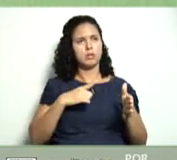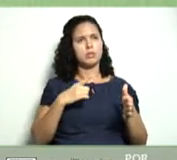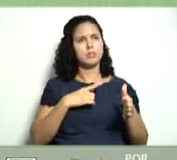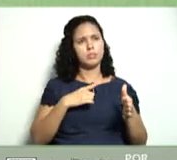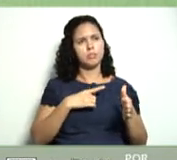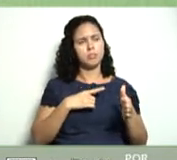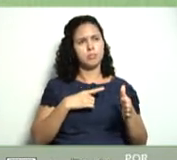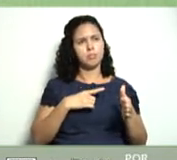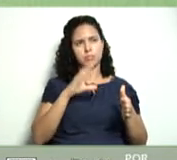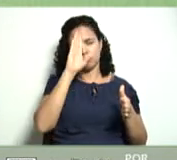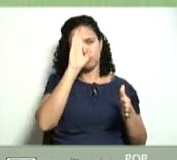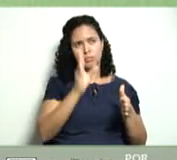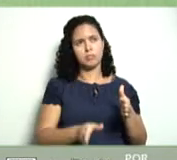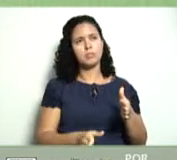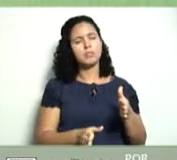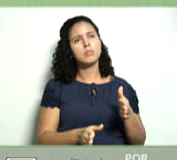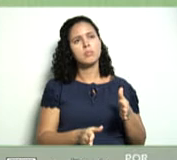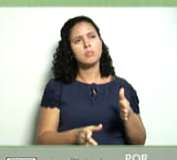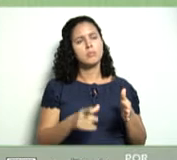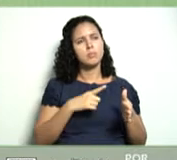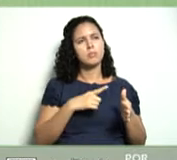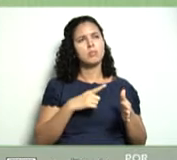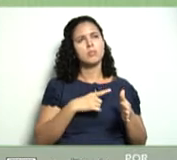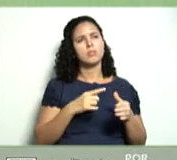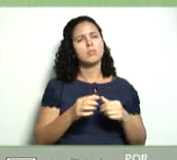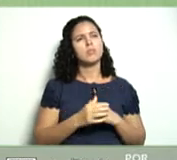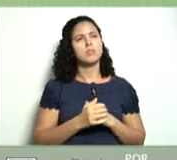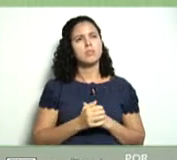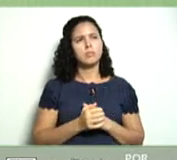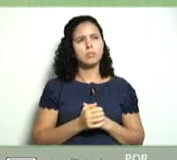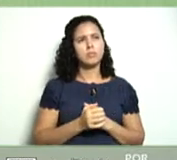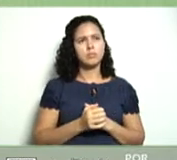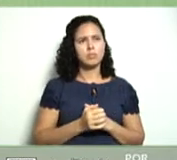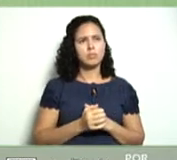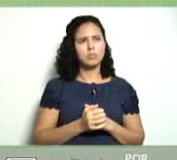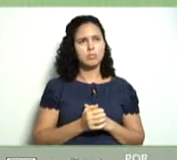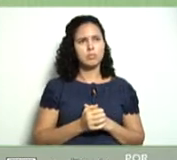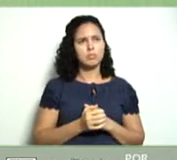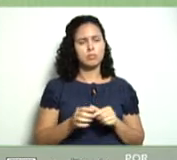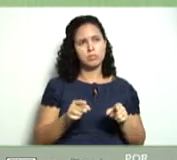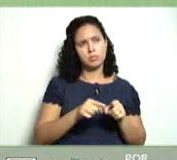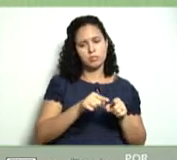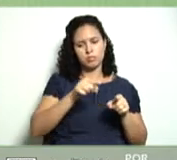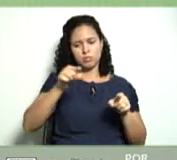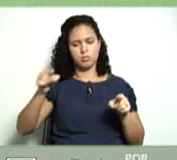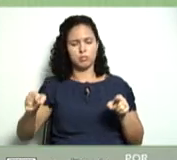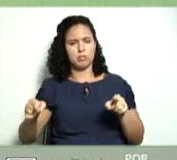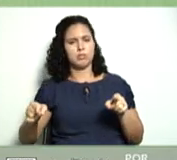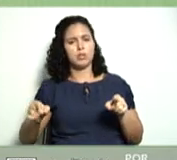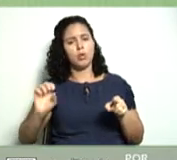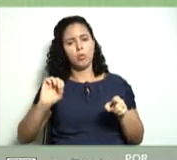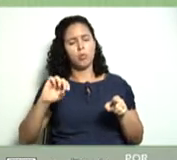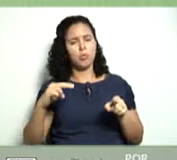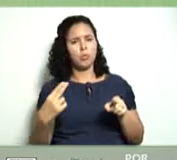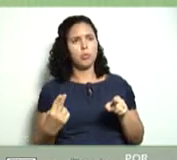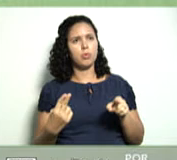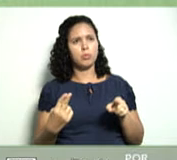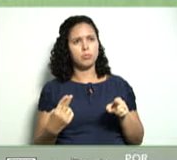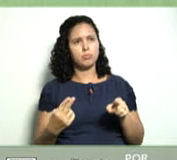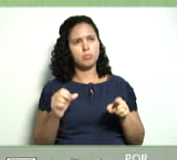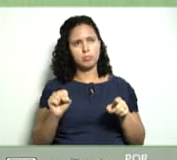estar centralizado certo ele vai está alinhado à direita porém ele também pode estar